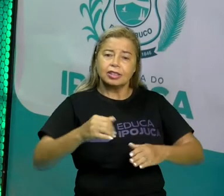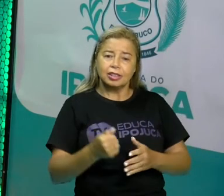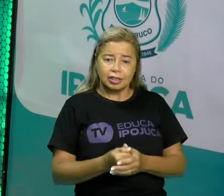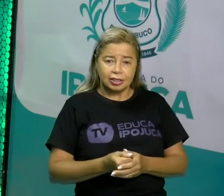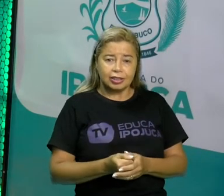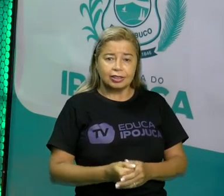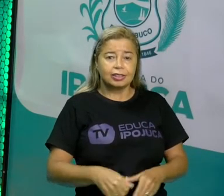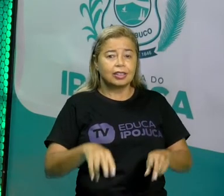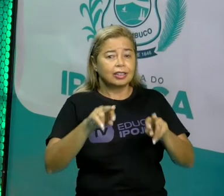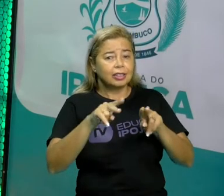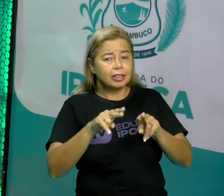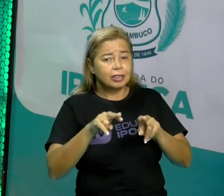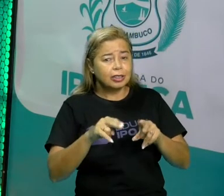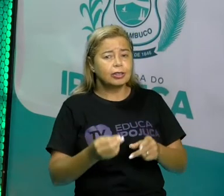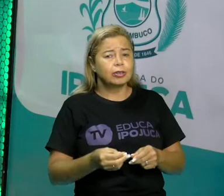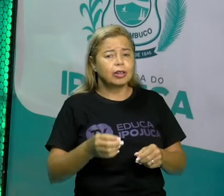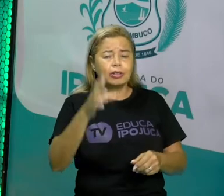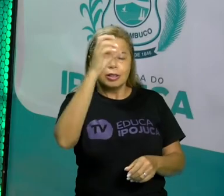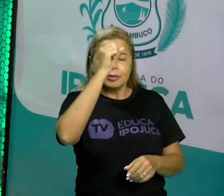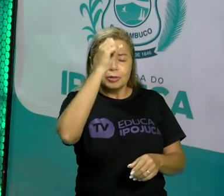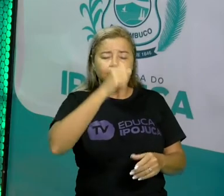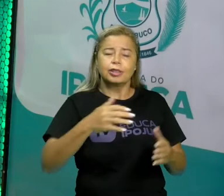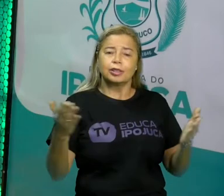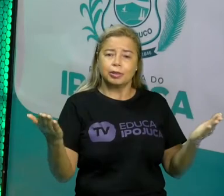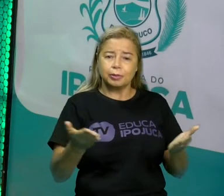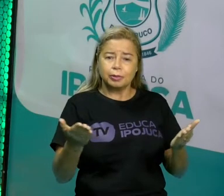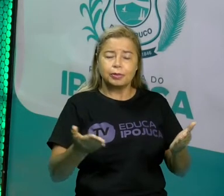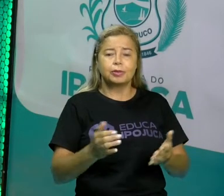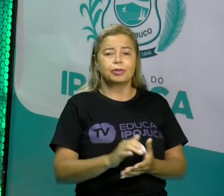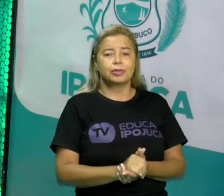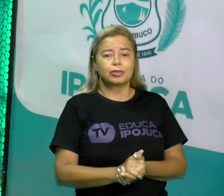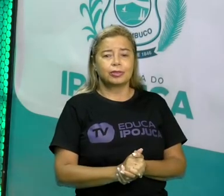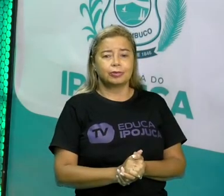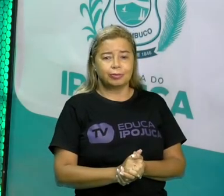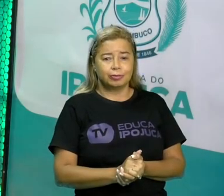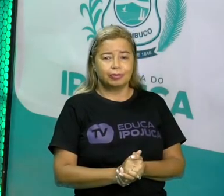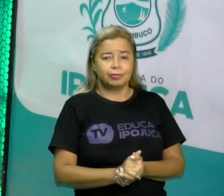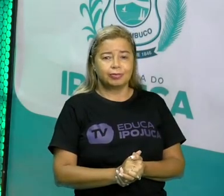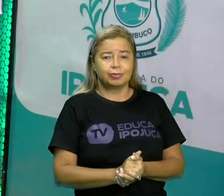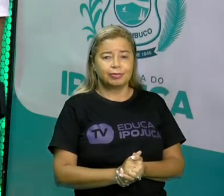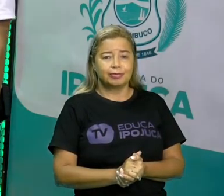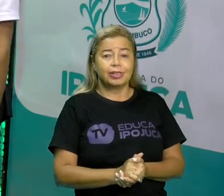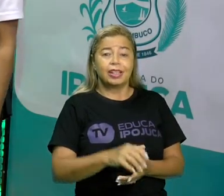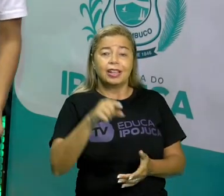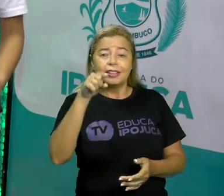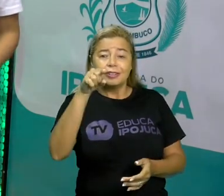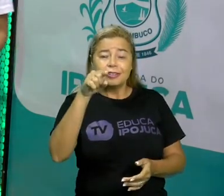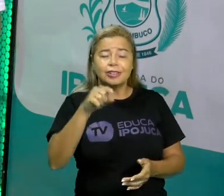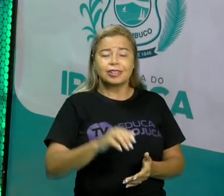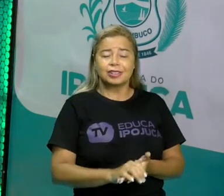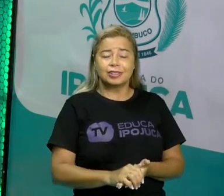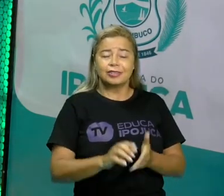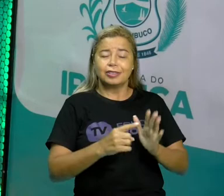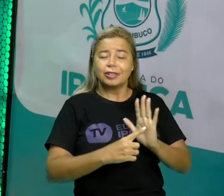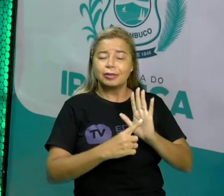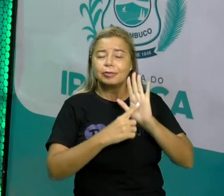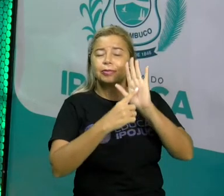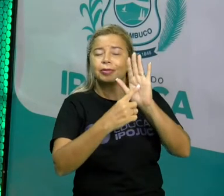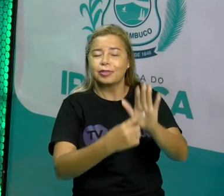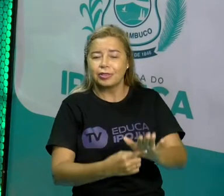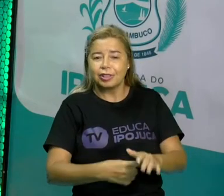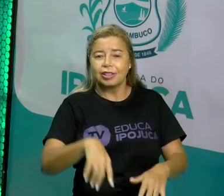fazer com dezenas de milhar. E com isso, você vai mostrar que você